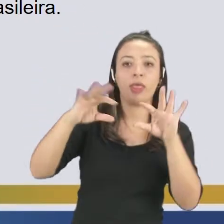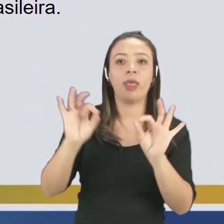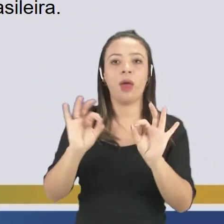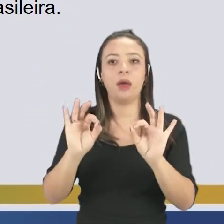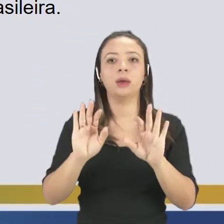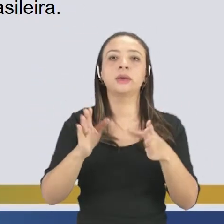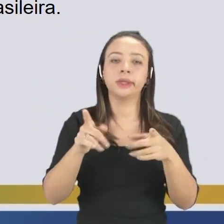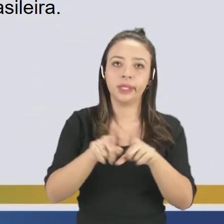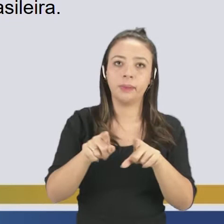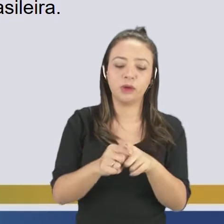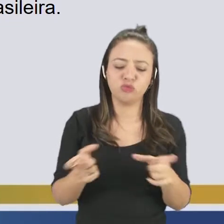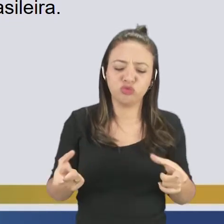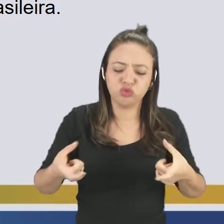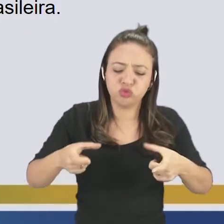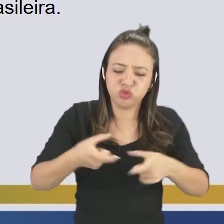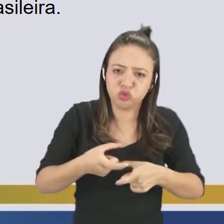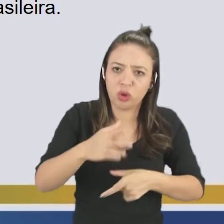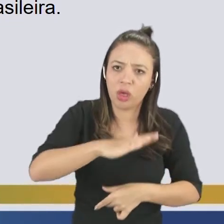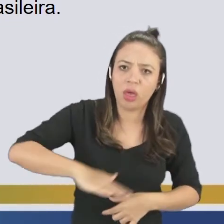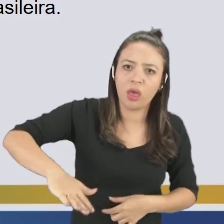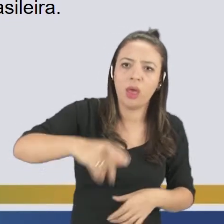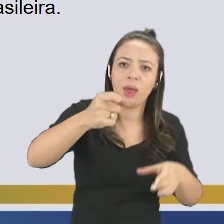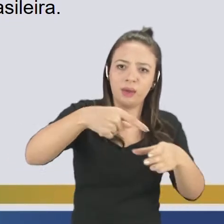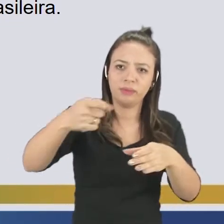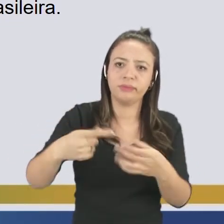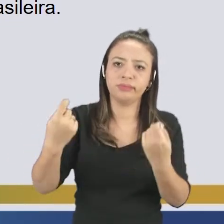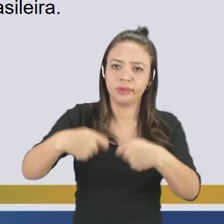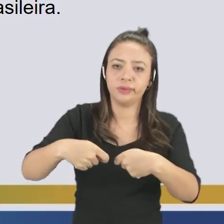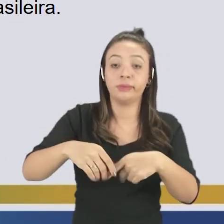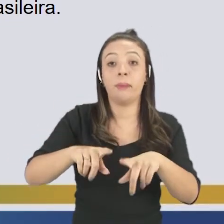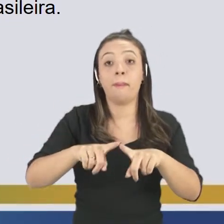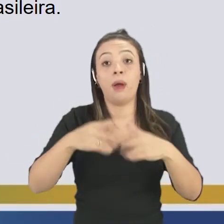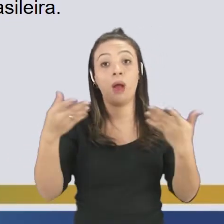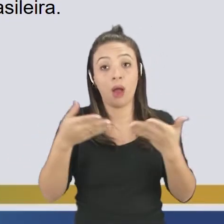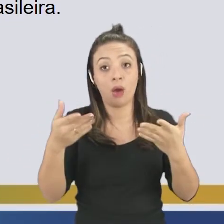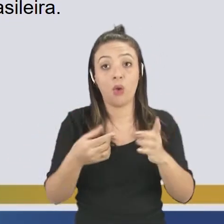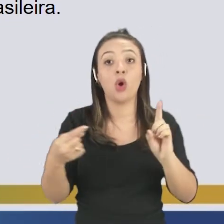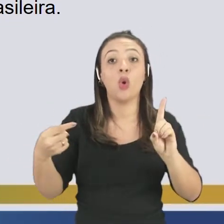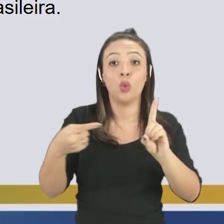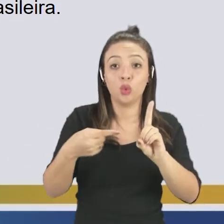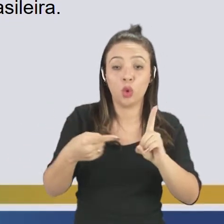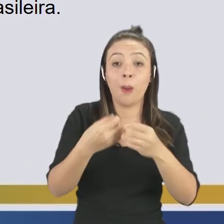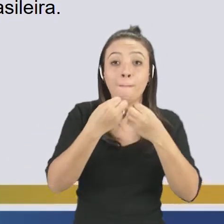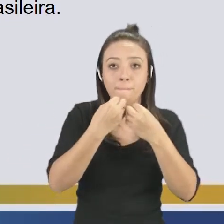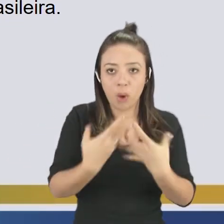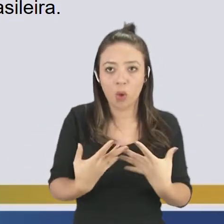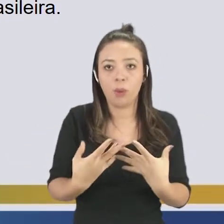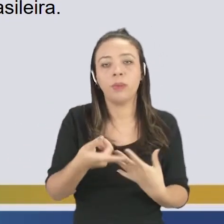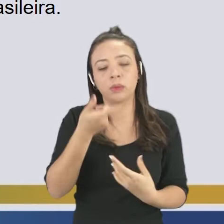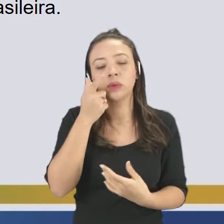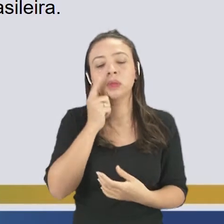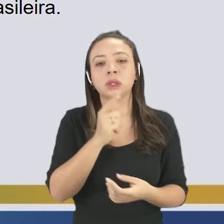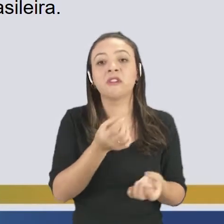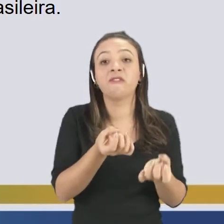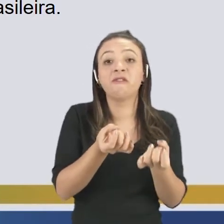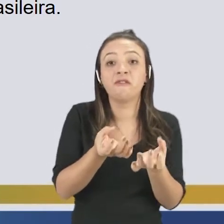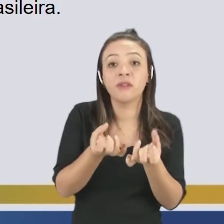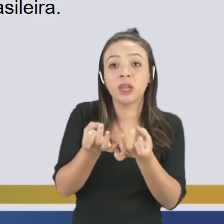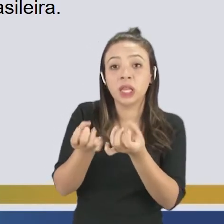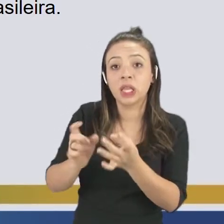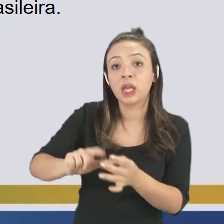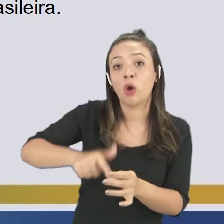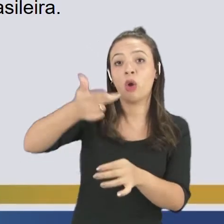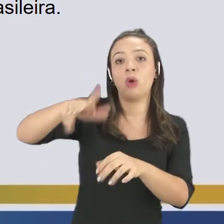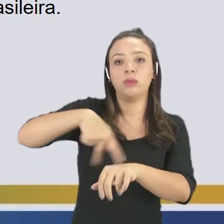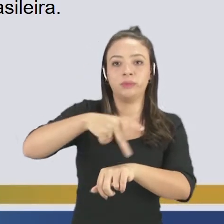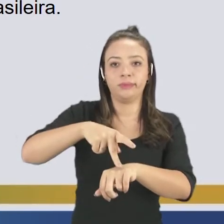plantada, isso influencia bastante. Mas o dólar agora está favorável para exportações, então os brasileiros, os produtores